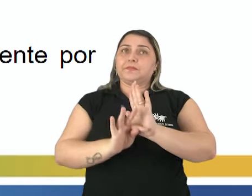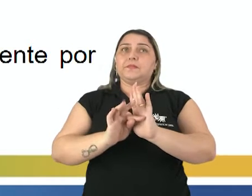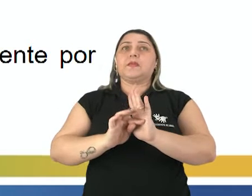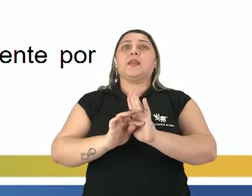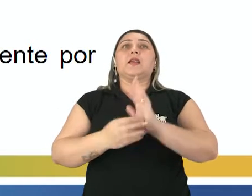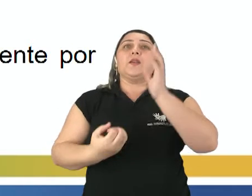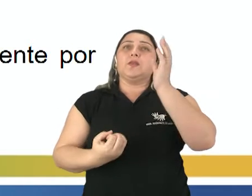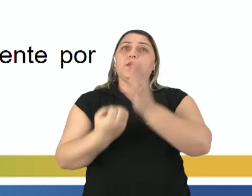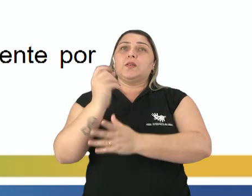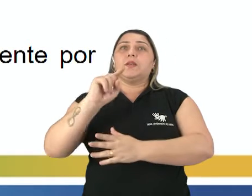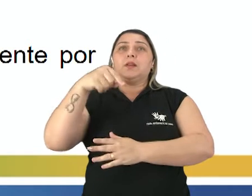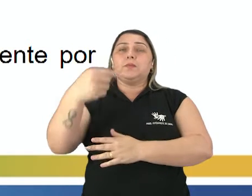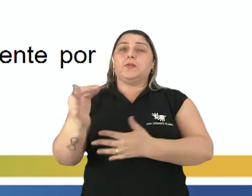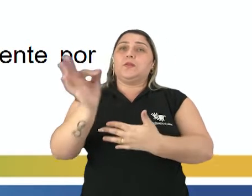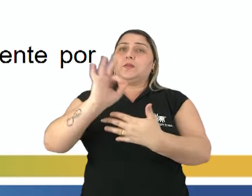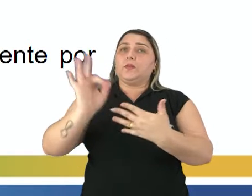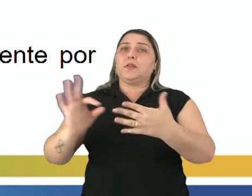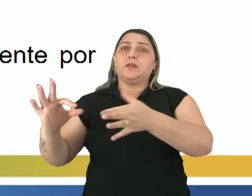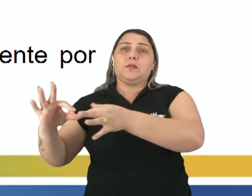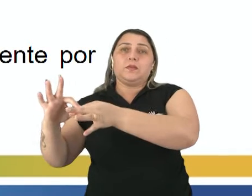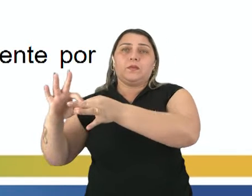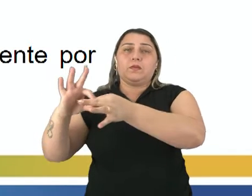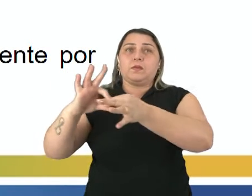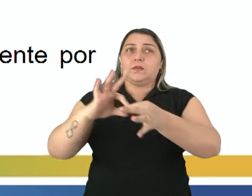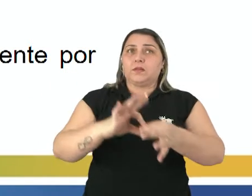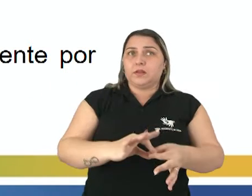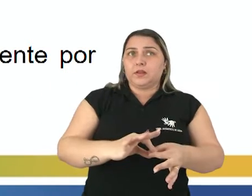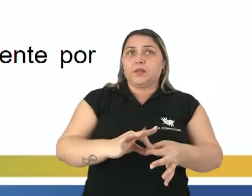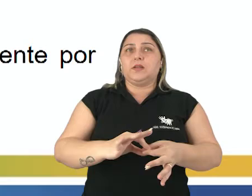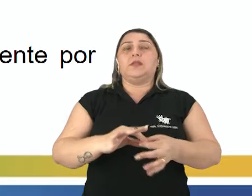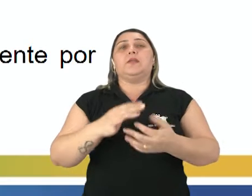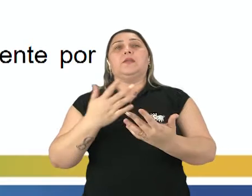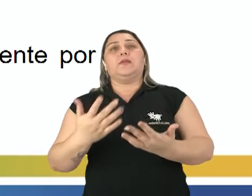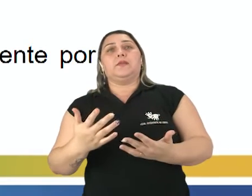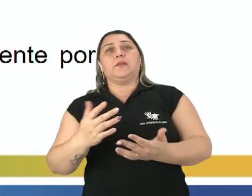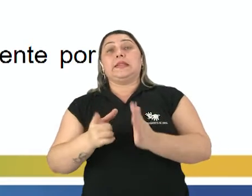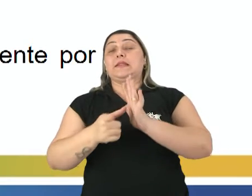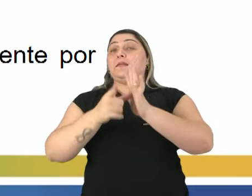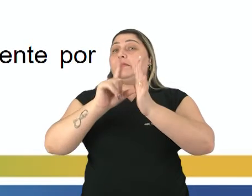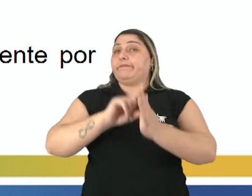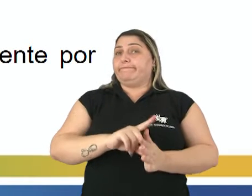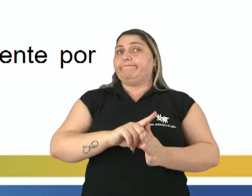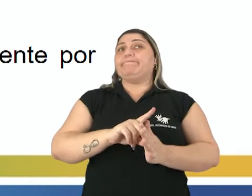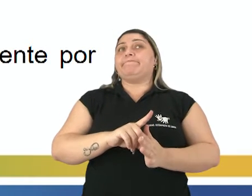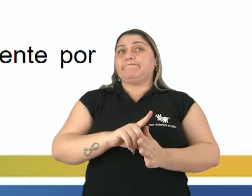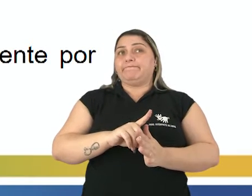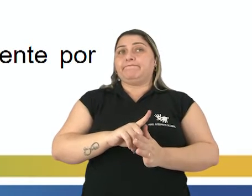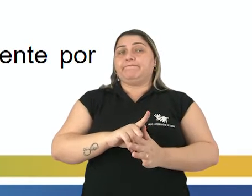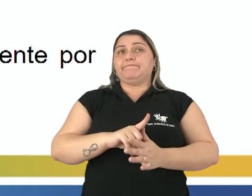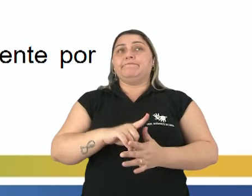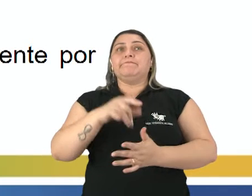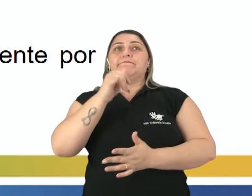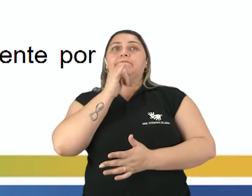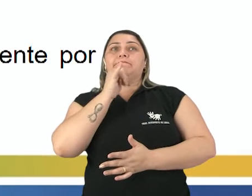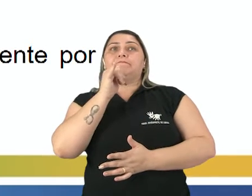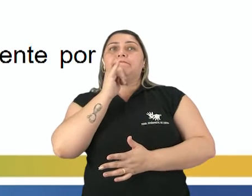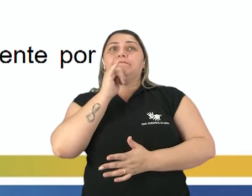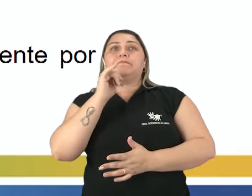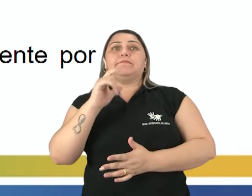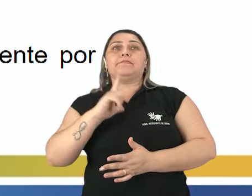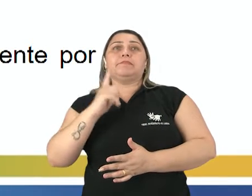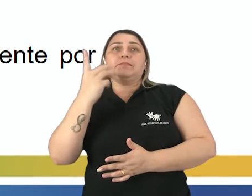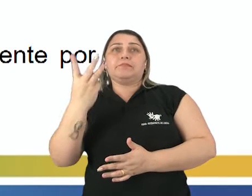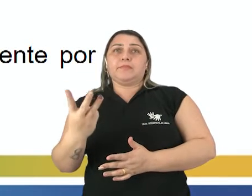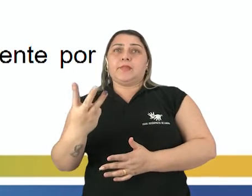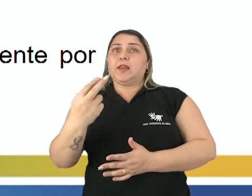anáfora retoma. A catáfora, ela vai antecipar. Exemplo, há 3 coisas que